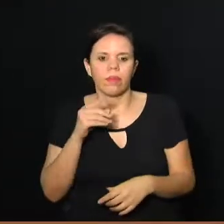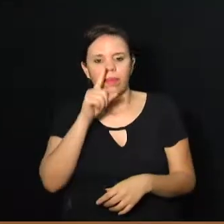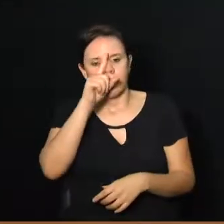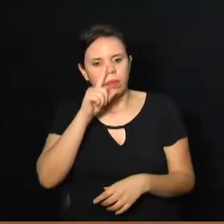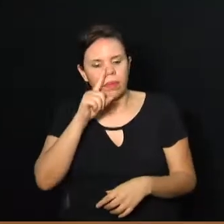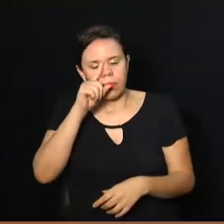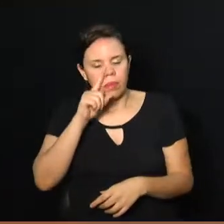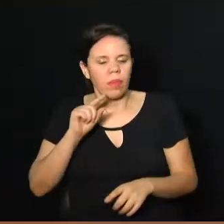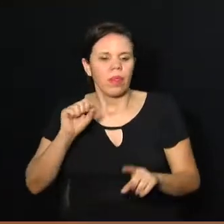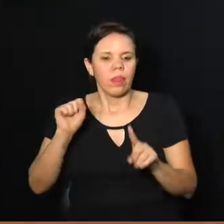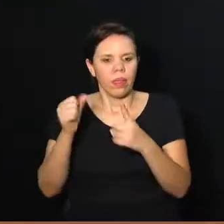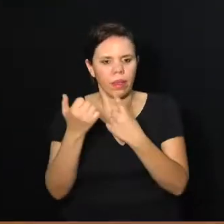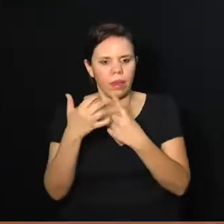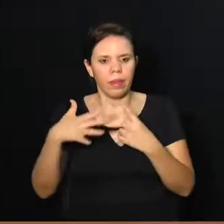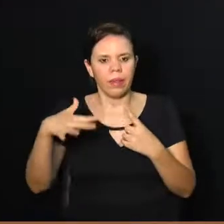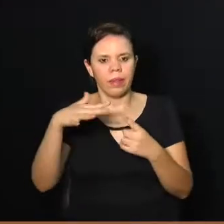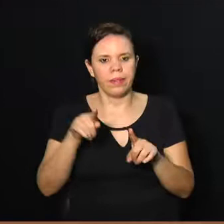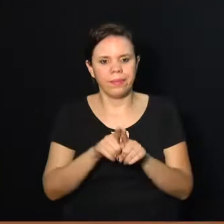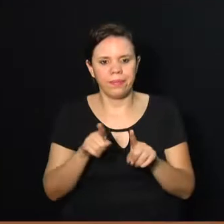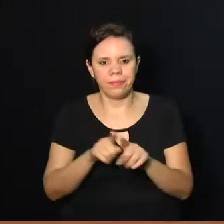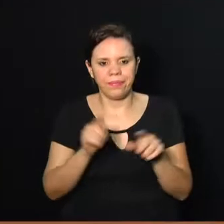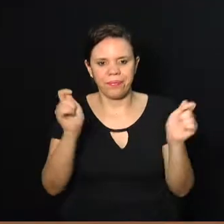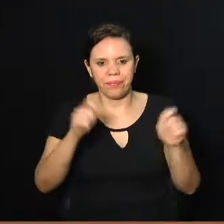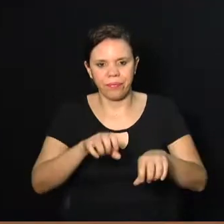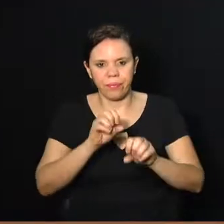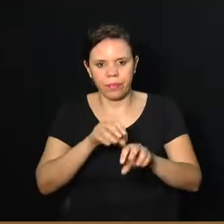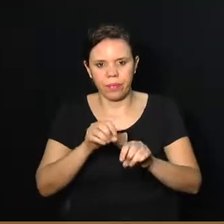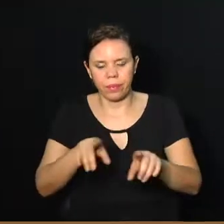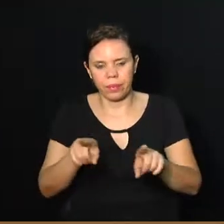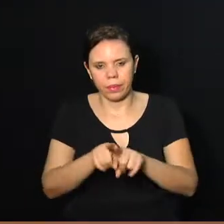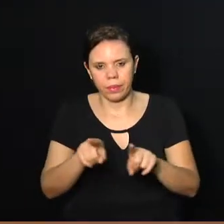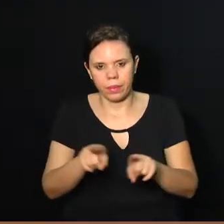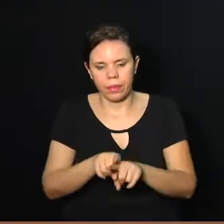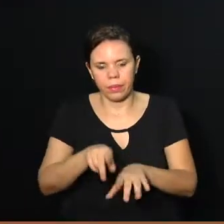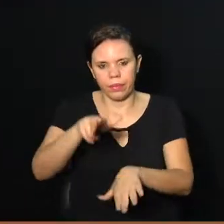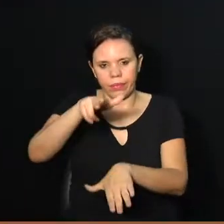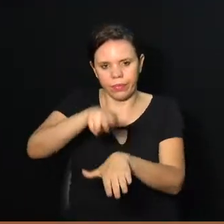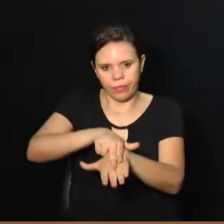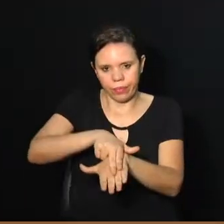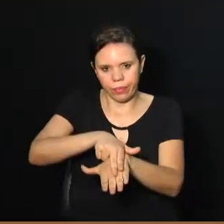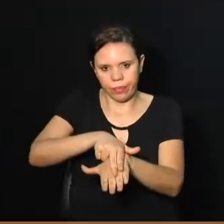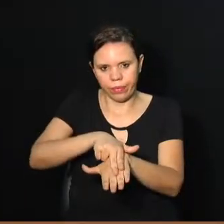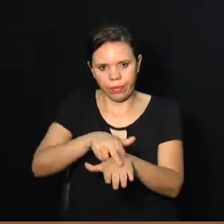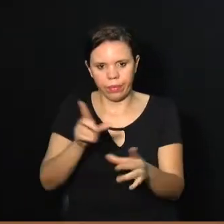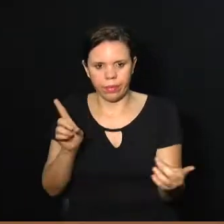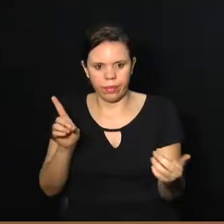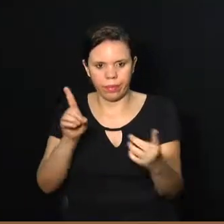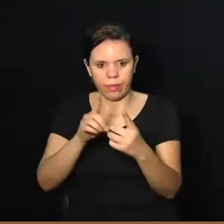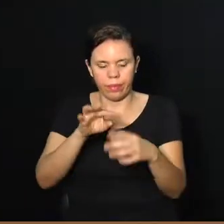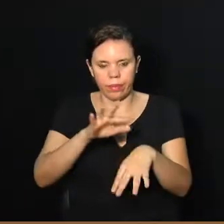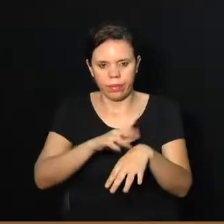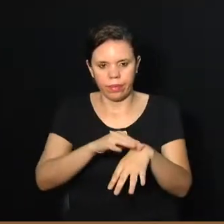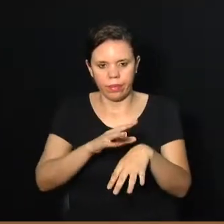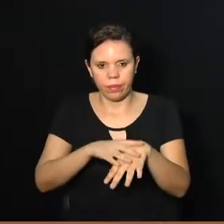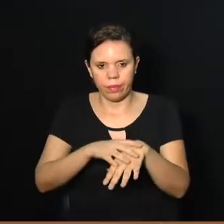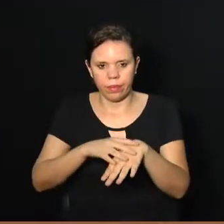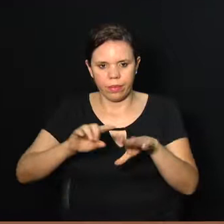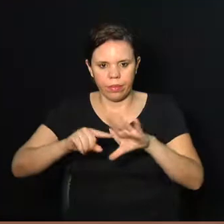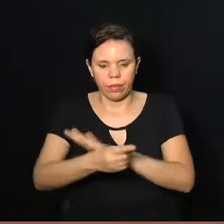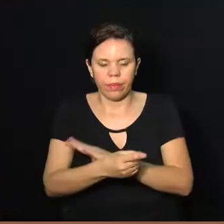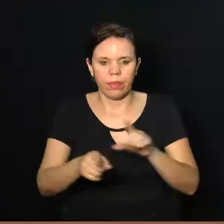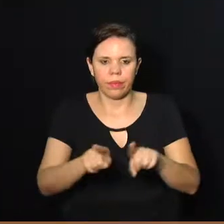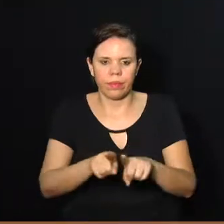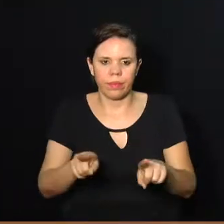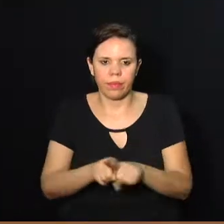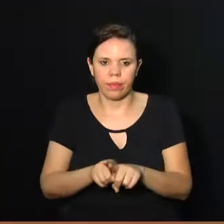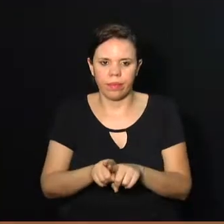risco social, capacitação em psicanálise para o atendimento aos doentes crônicos,